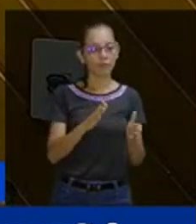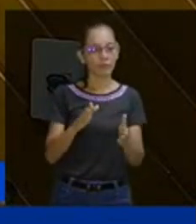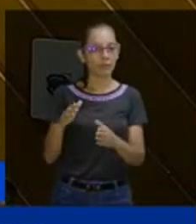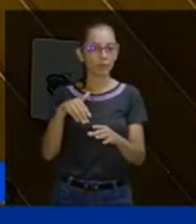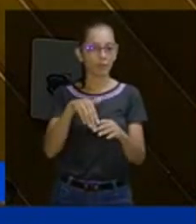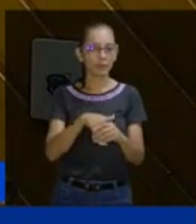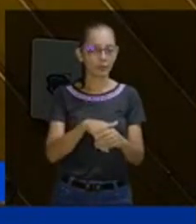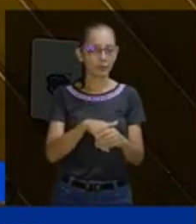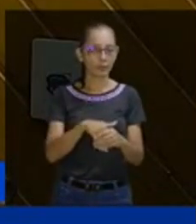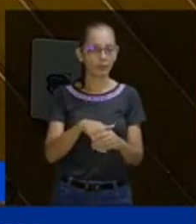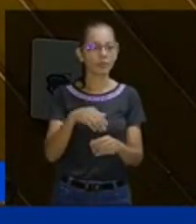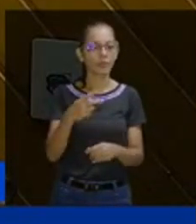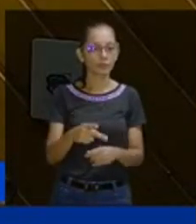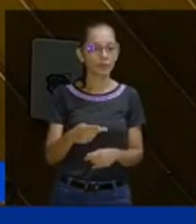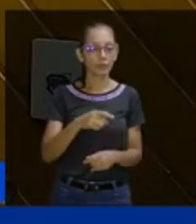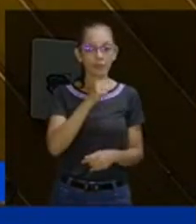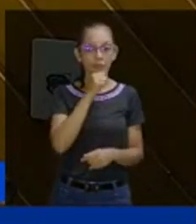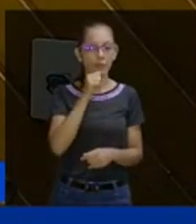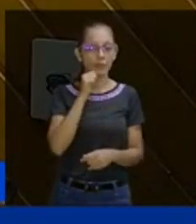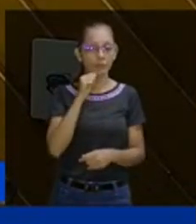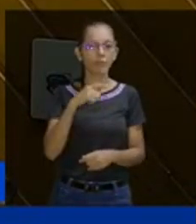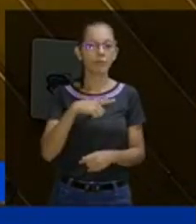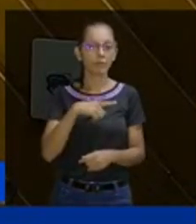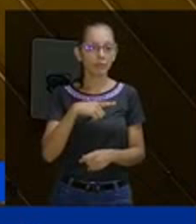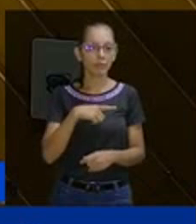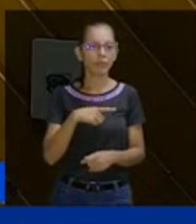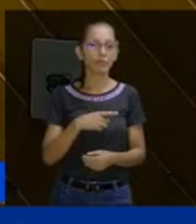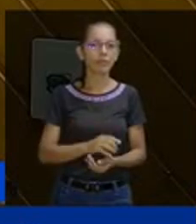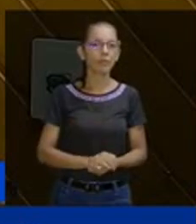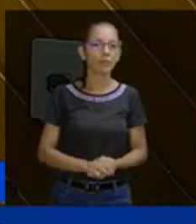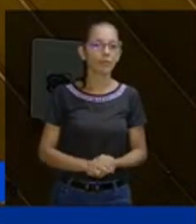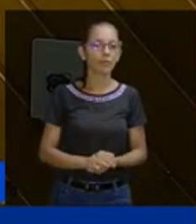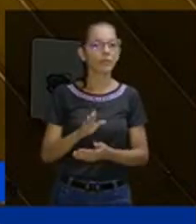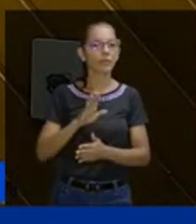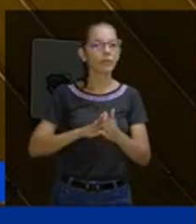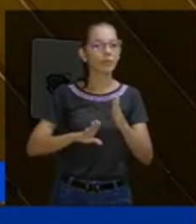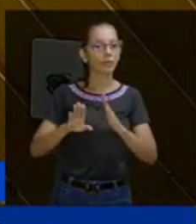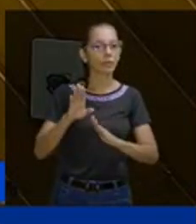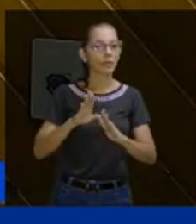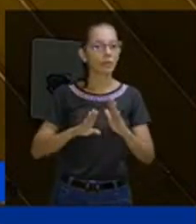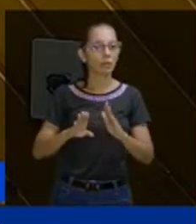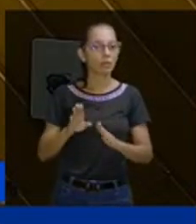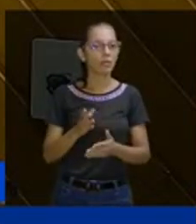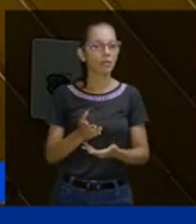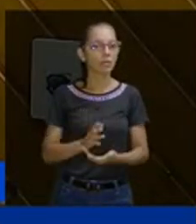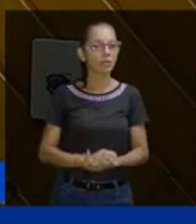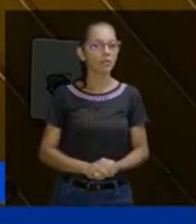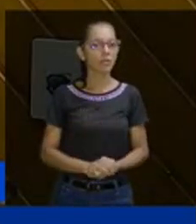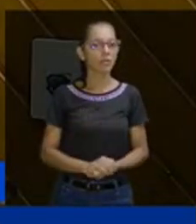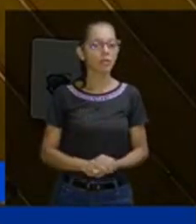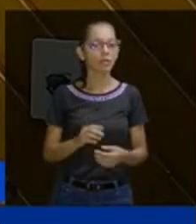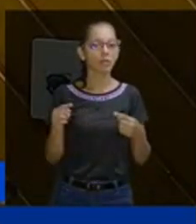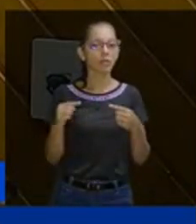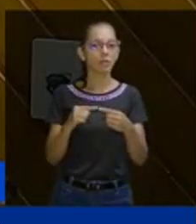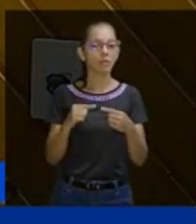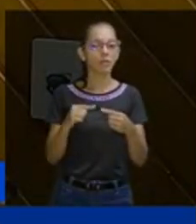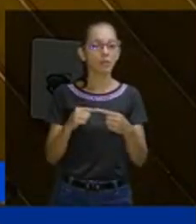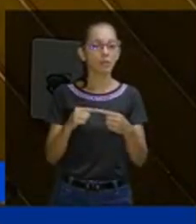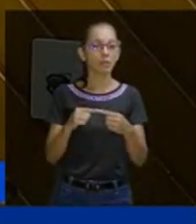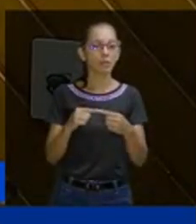na capital do Estado justifica a adoção de medidas cautelares mais rígidas. A aplicação literal do